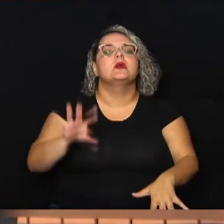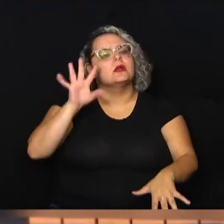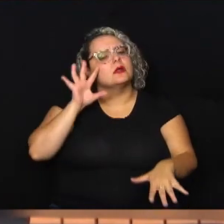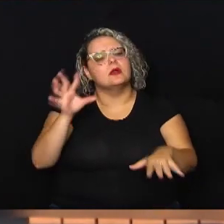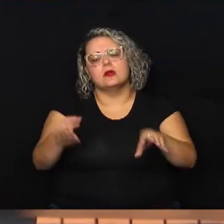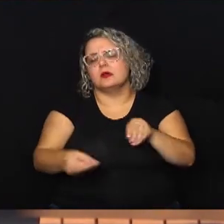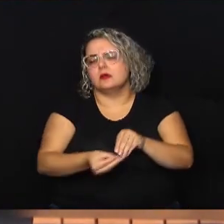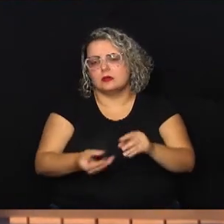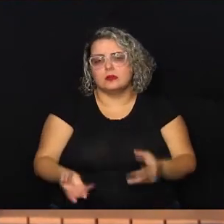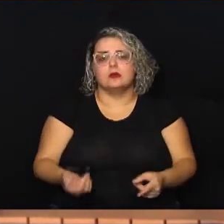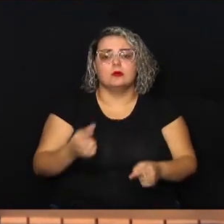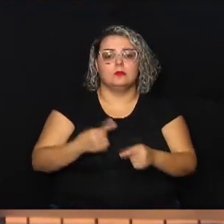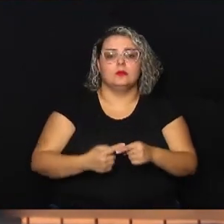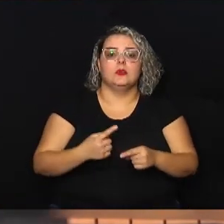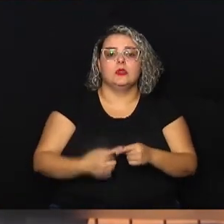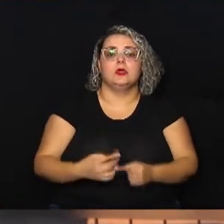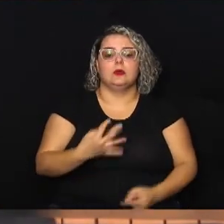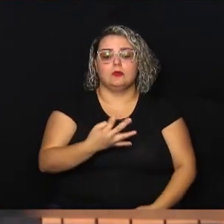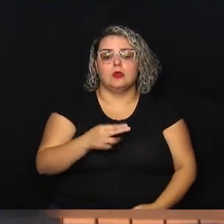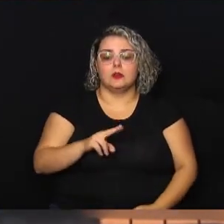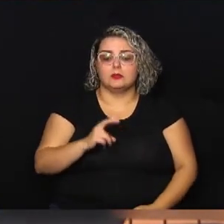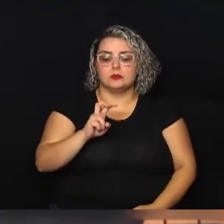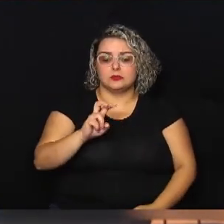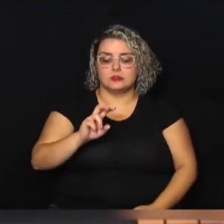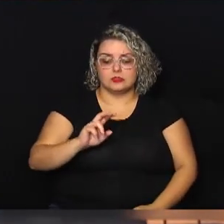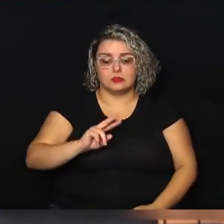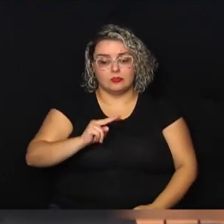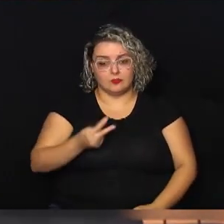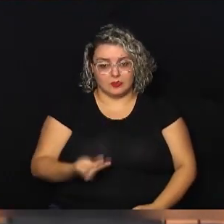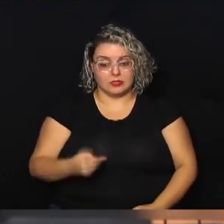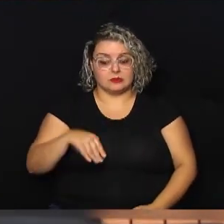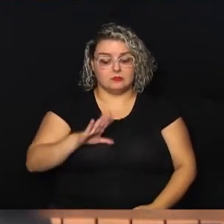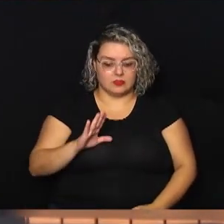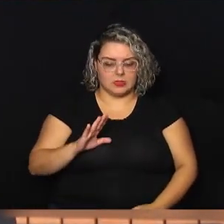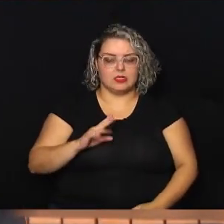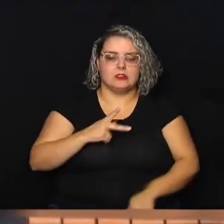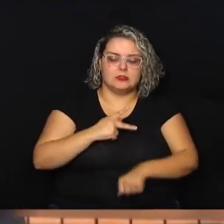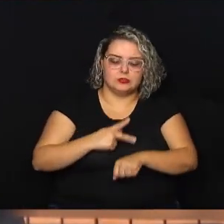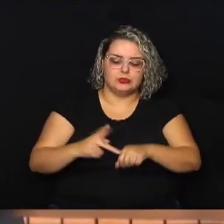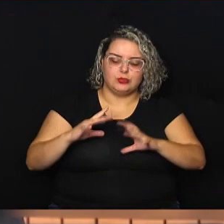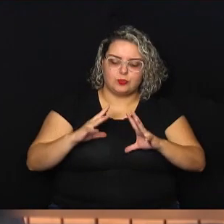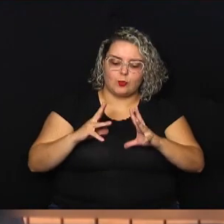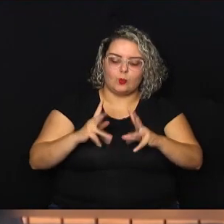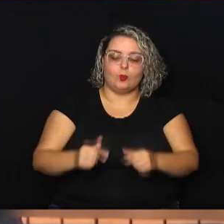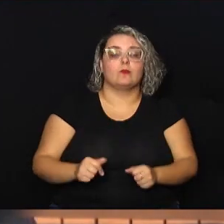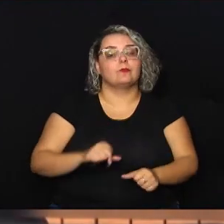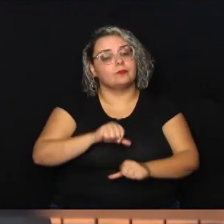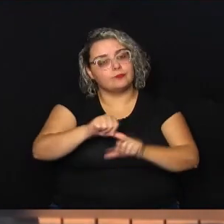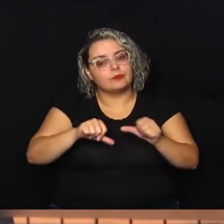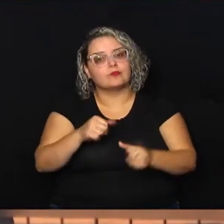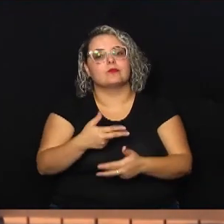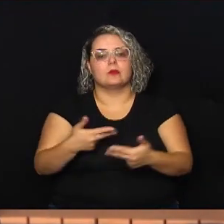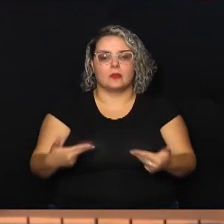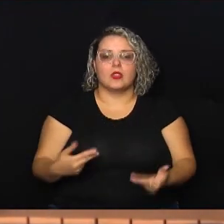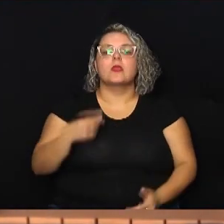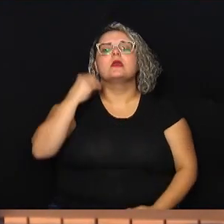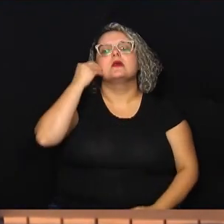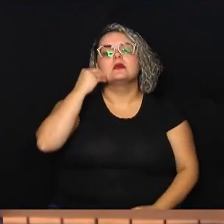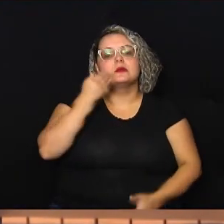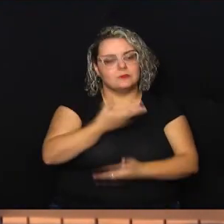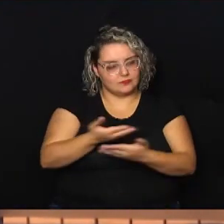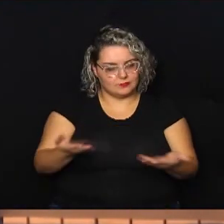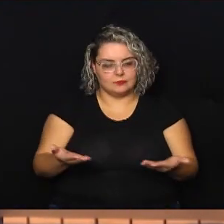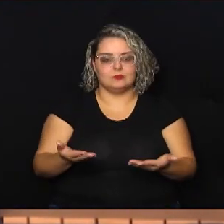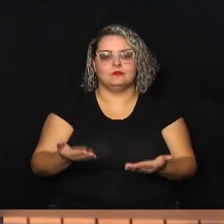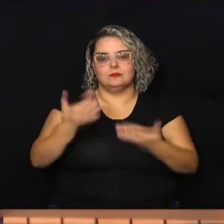realmente, recebendo 4, 5 vezes essa purificação, algo começa a mudar, né? Então, faça a experiência os senhores mesmos.